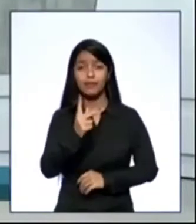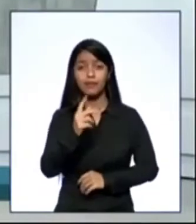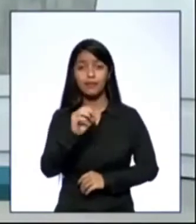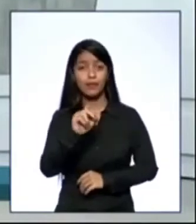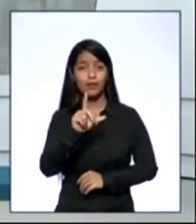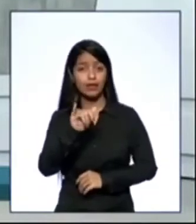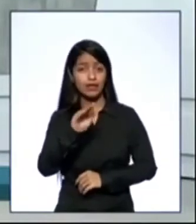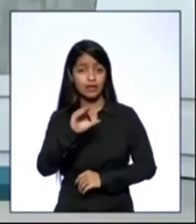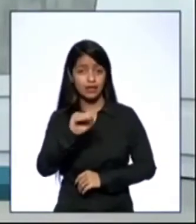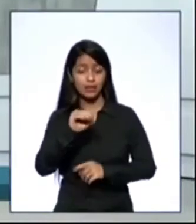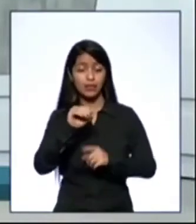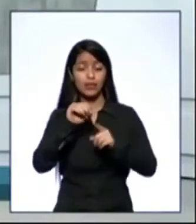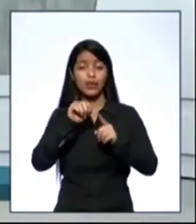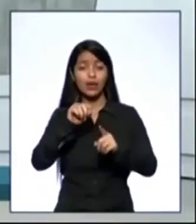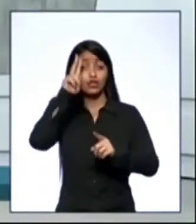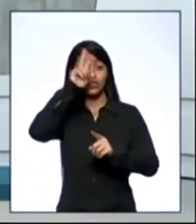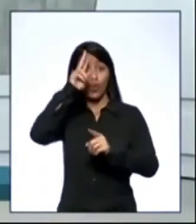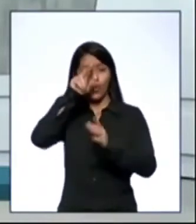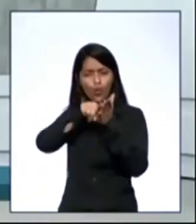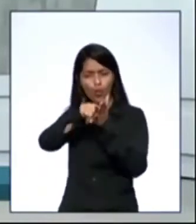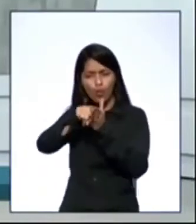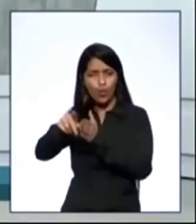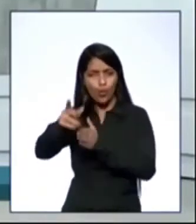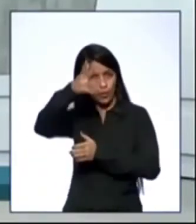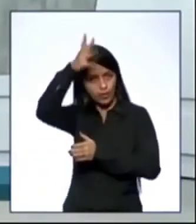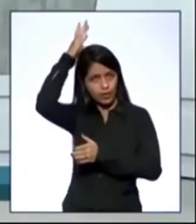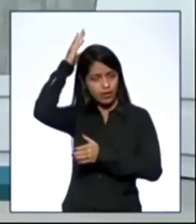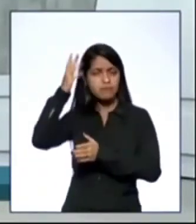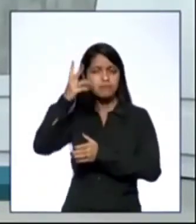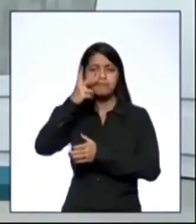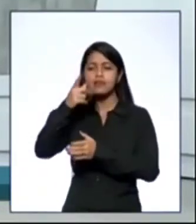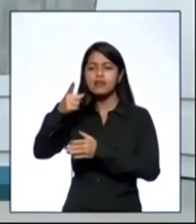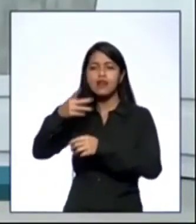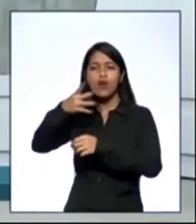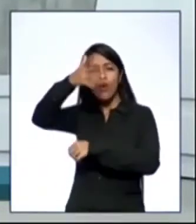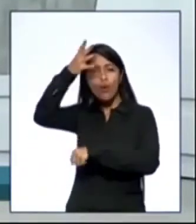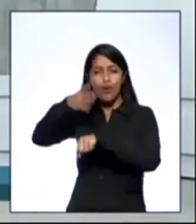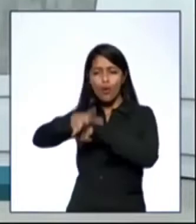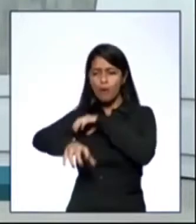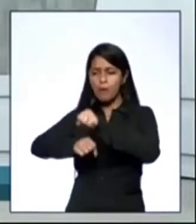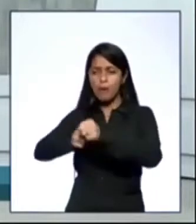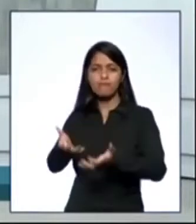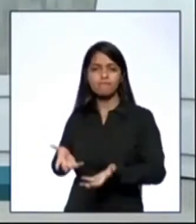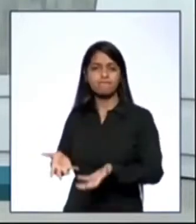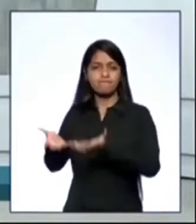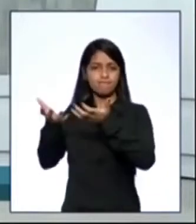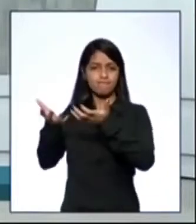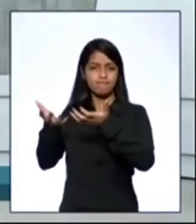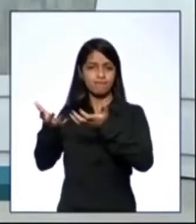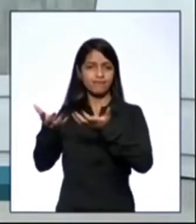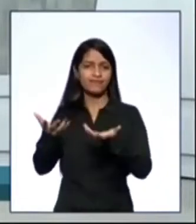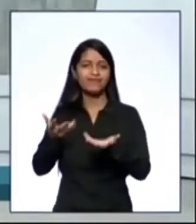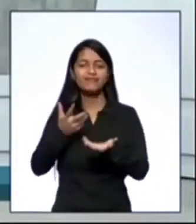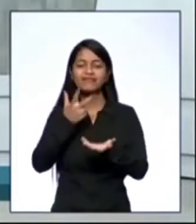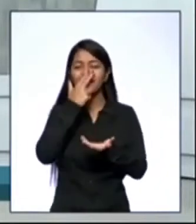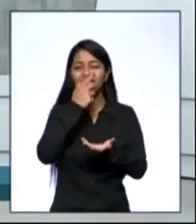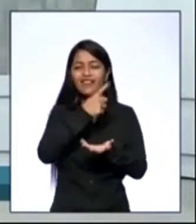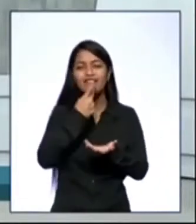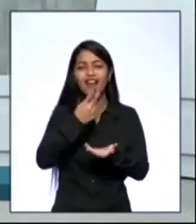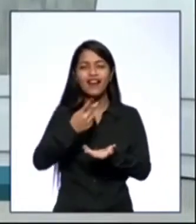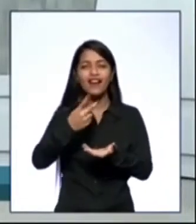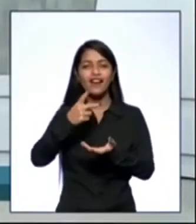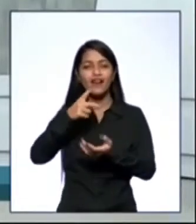historiador romano, exaltando as conquistas romanas, falando que Roma nasceu com, quase que o dom, com o talento